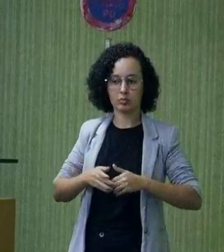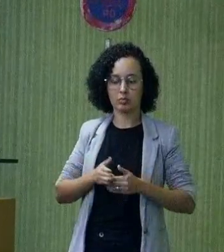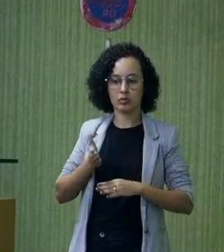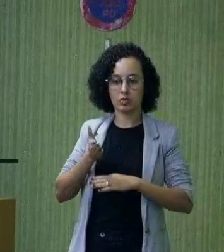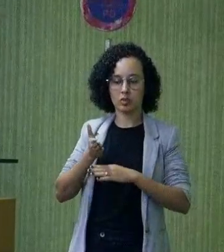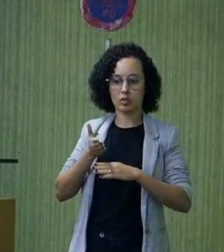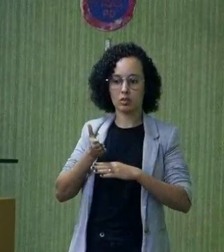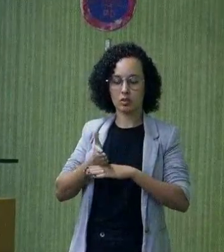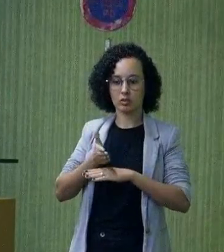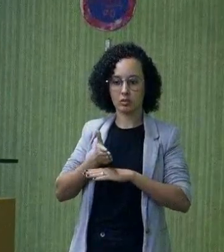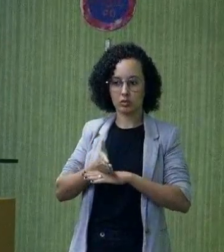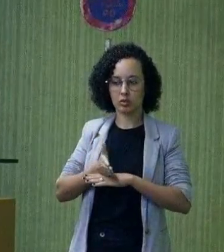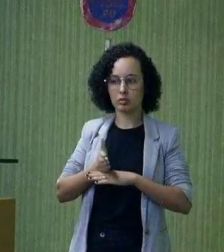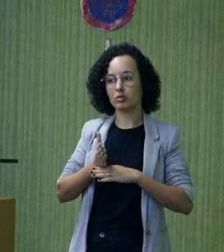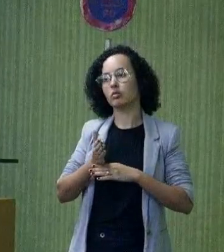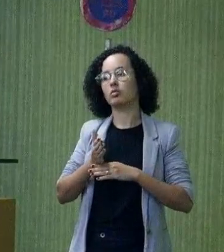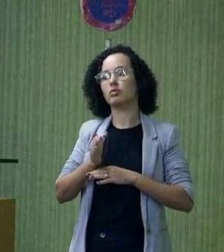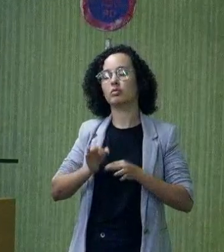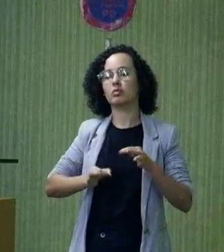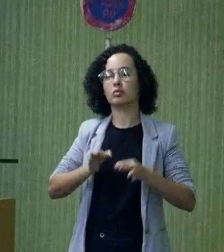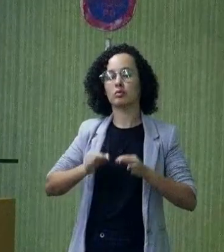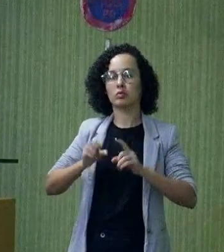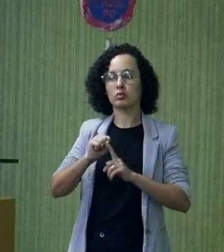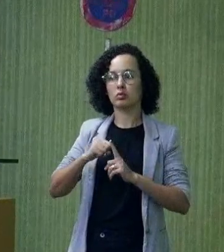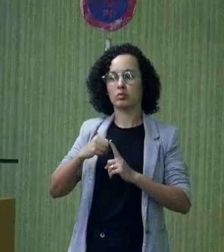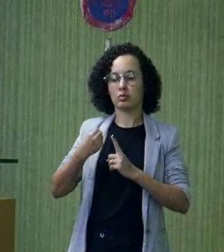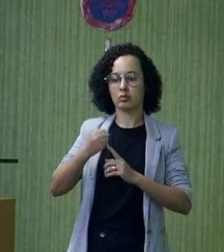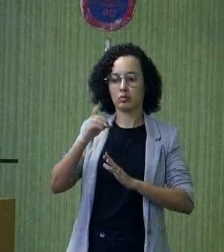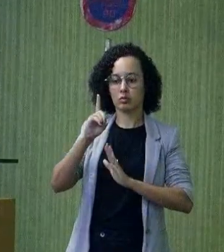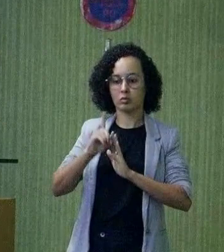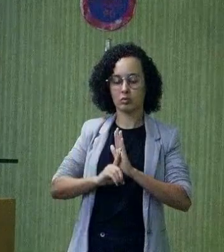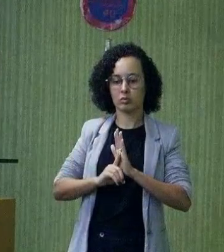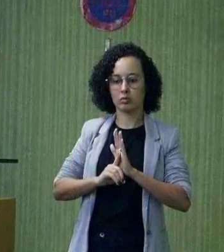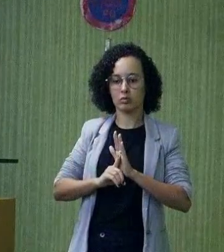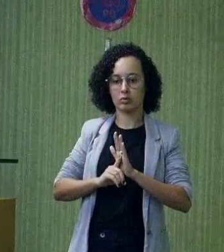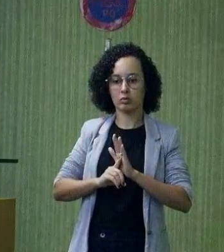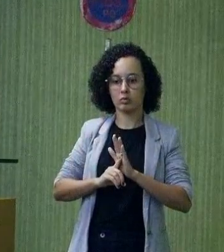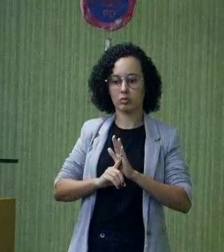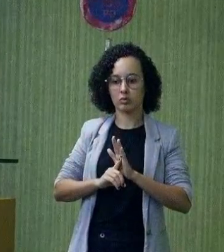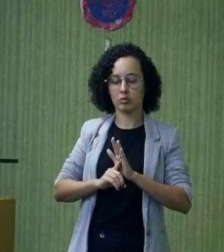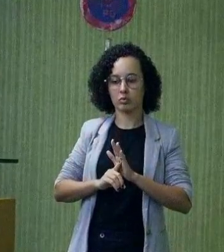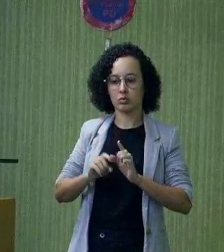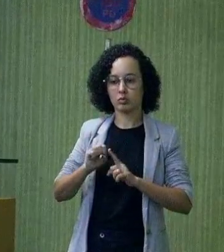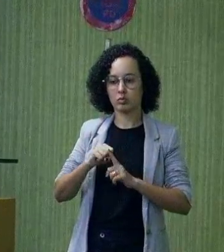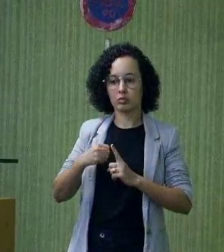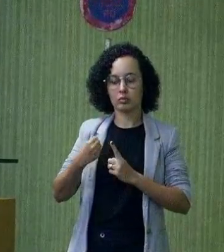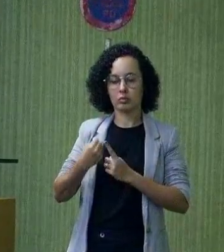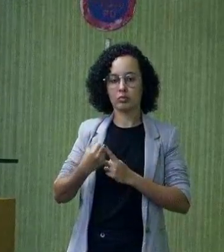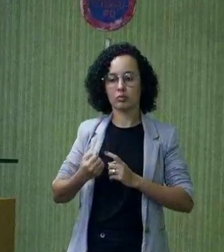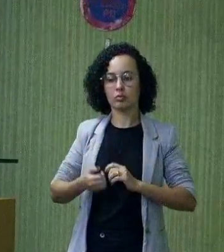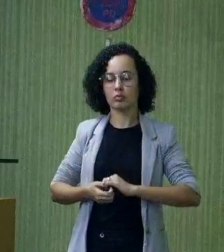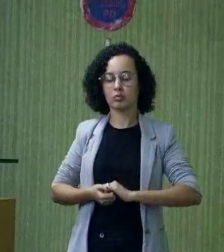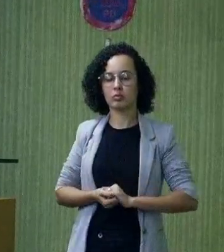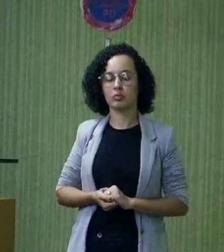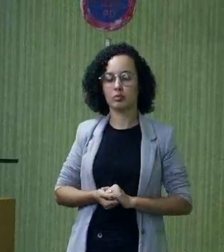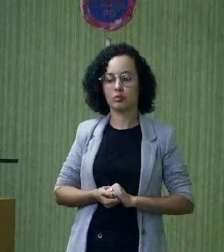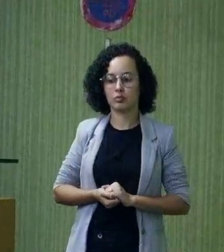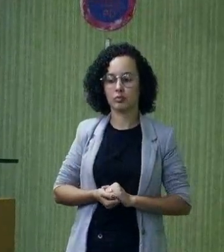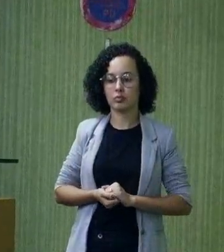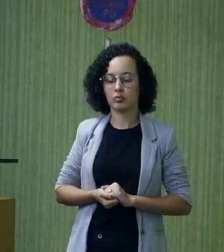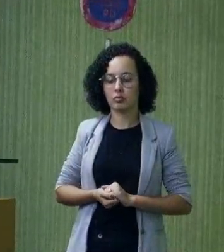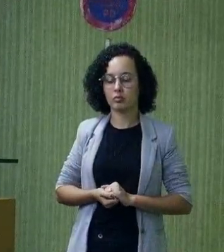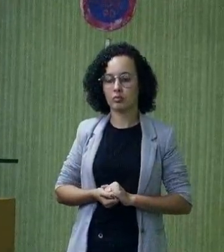justiça social direitos sociais das origens à universalidade outra obra né